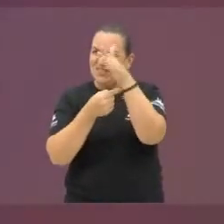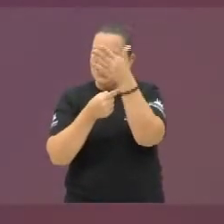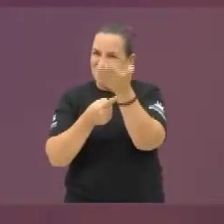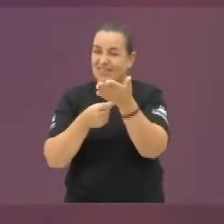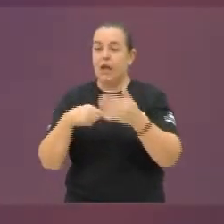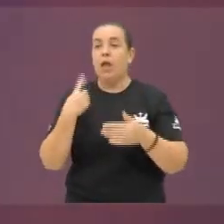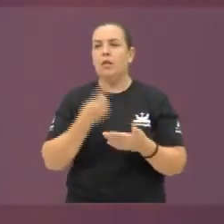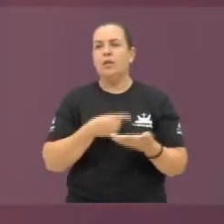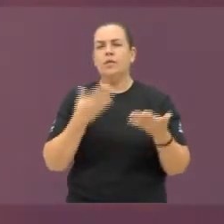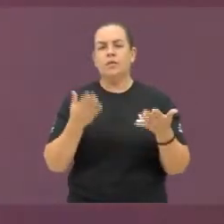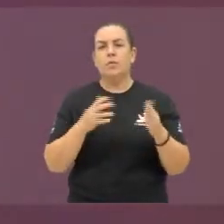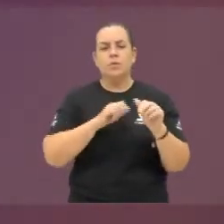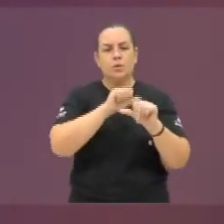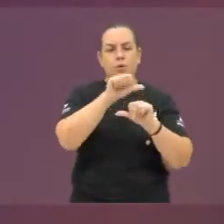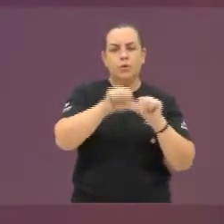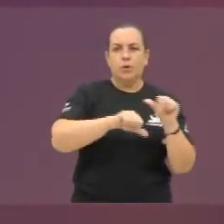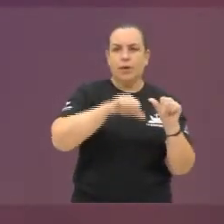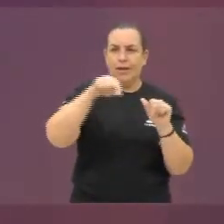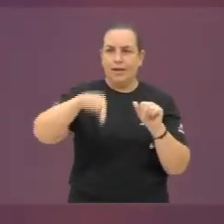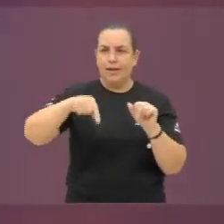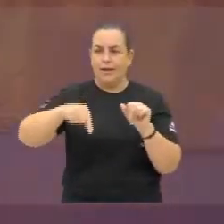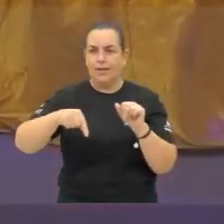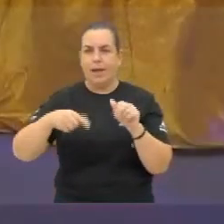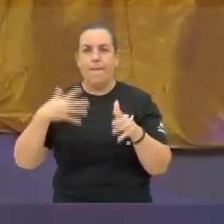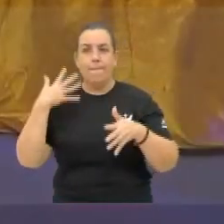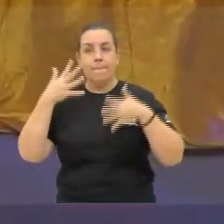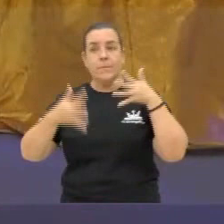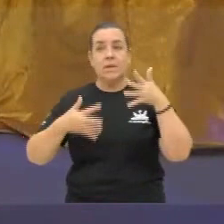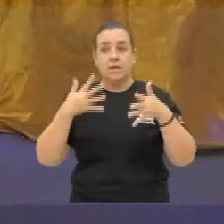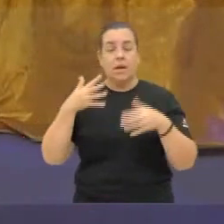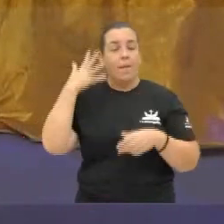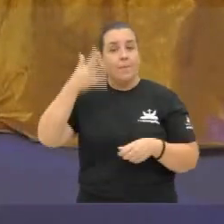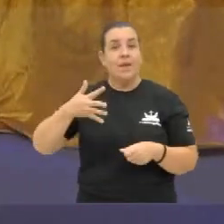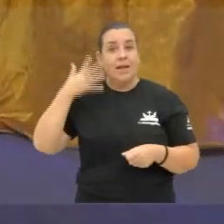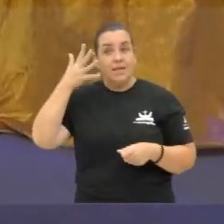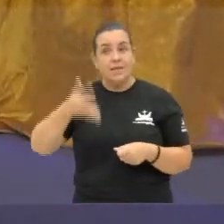nós vamos inverter aqui a pregação.